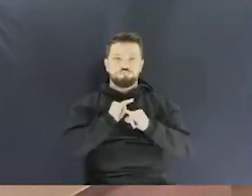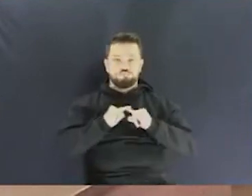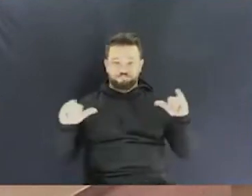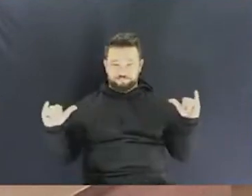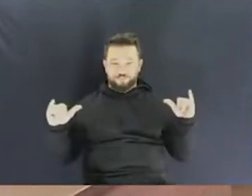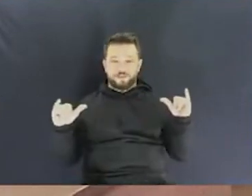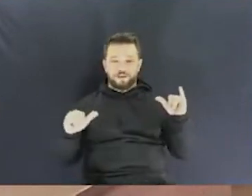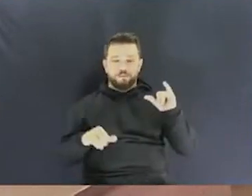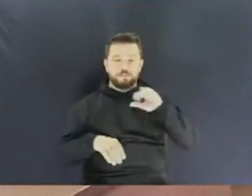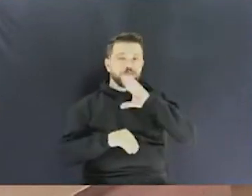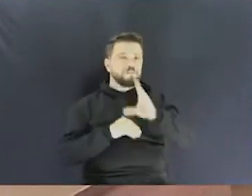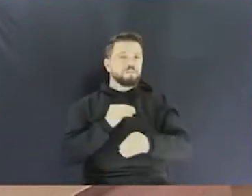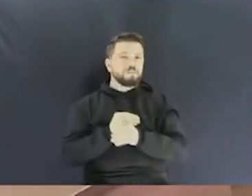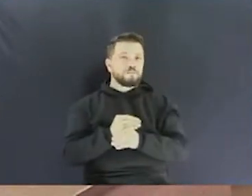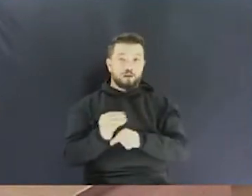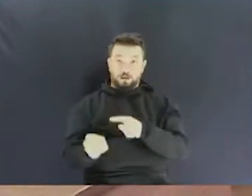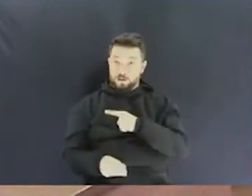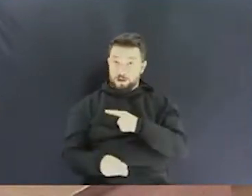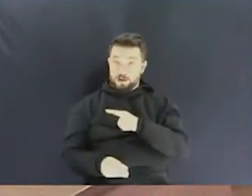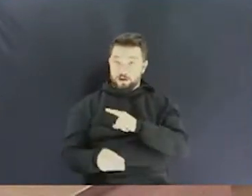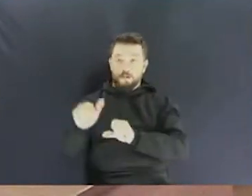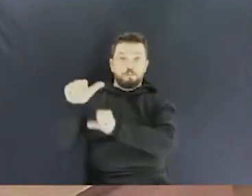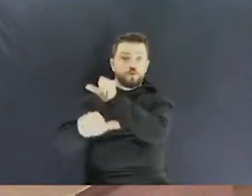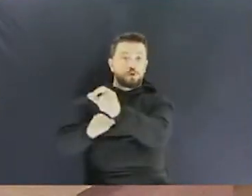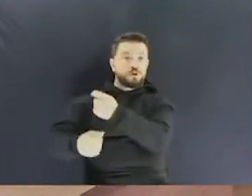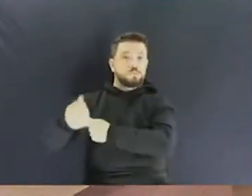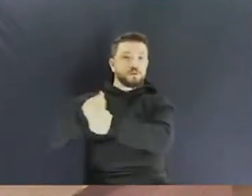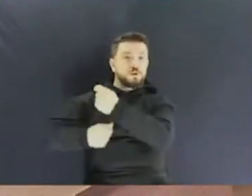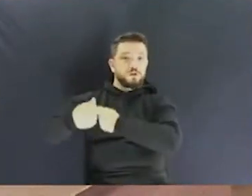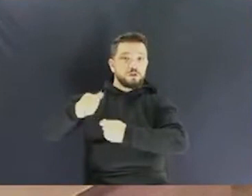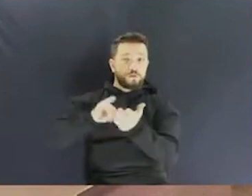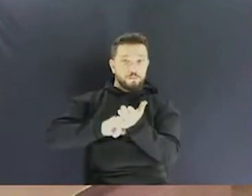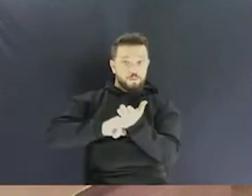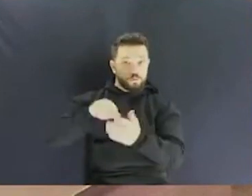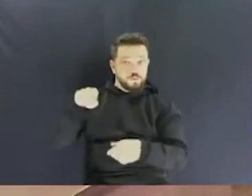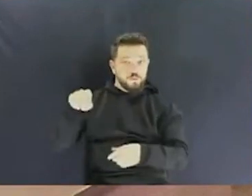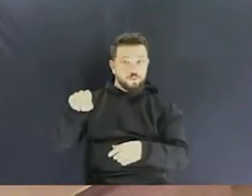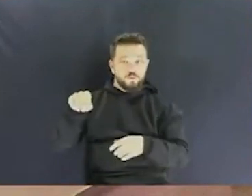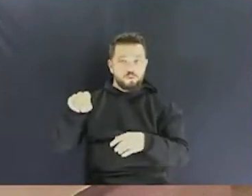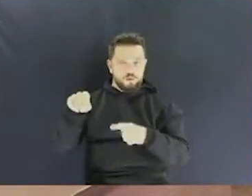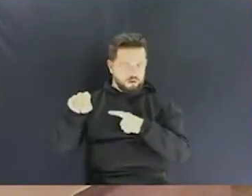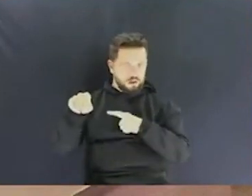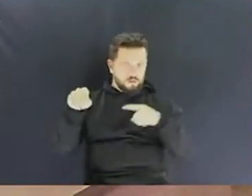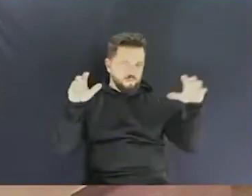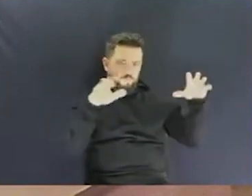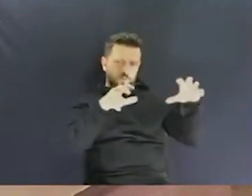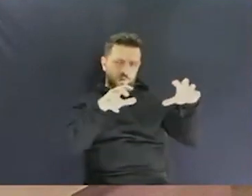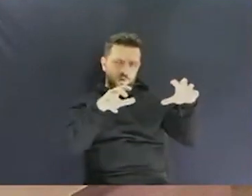Como que a reforma tributária vai impactar a arrecadação de Curitiba e se há estudos e projeções a esse